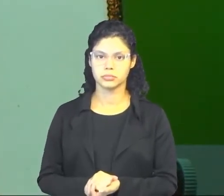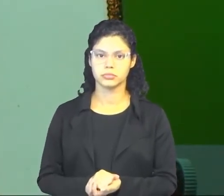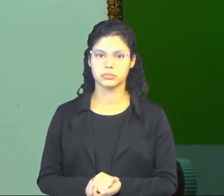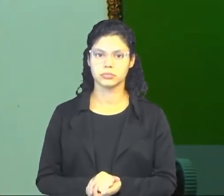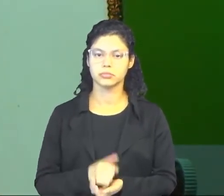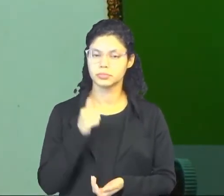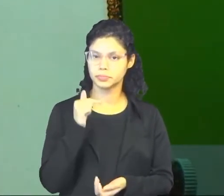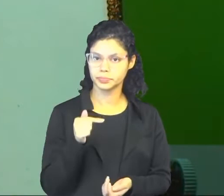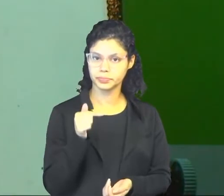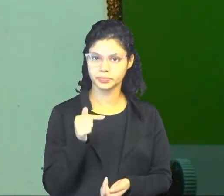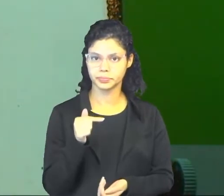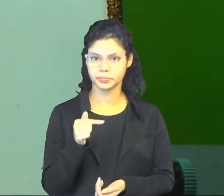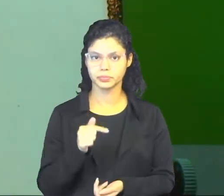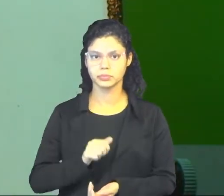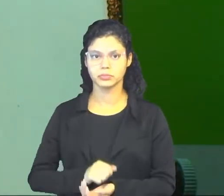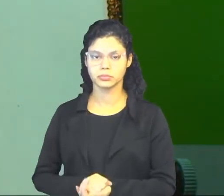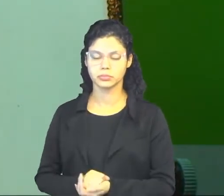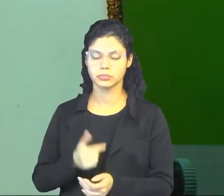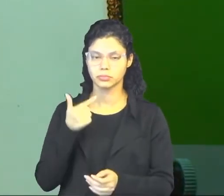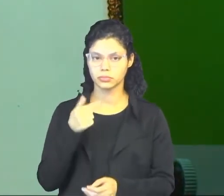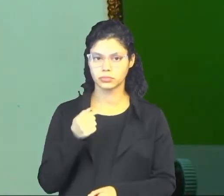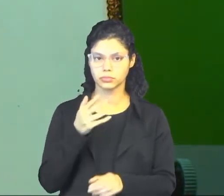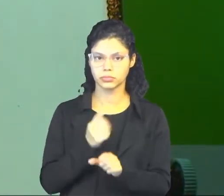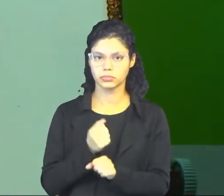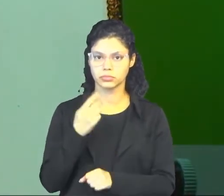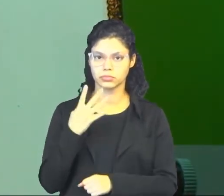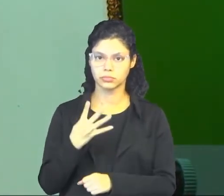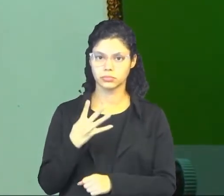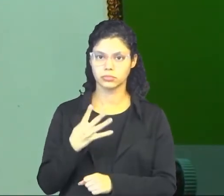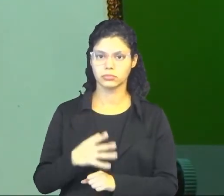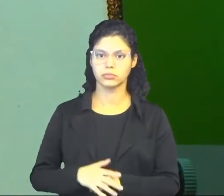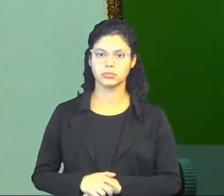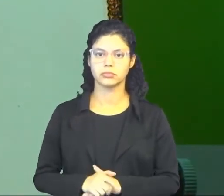Fica 7. E 7 mais 4,